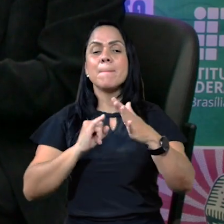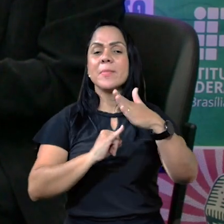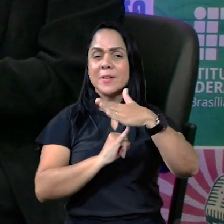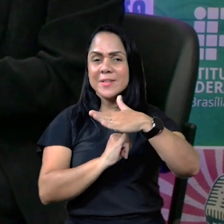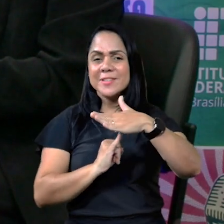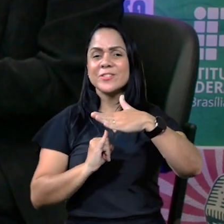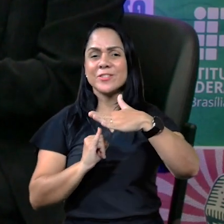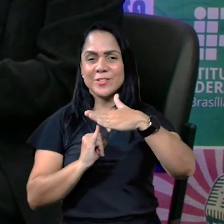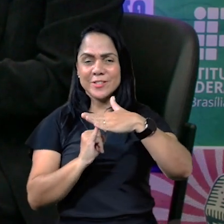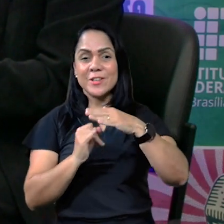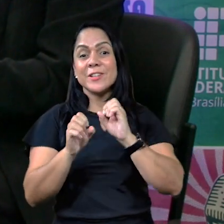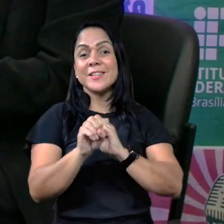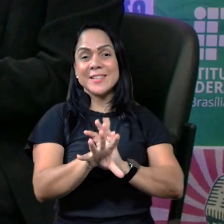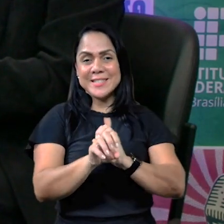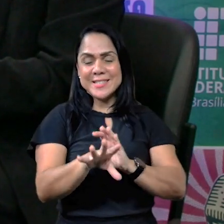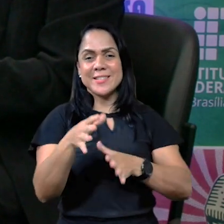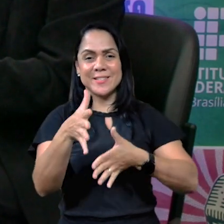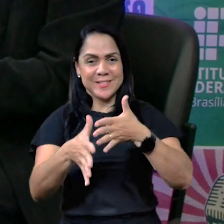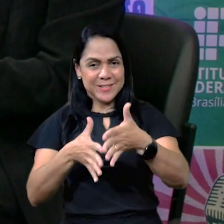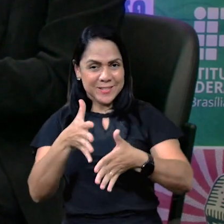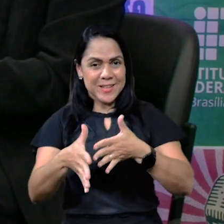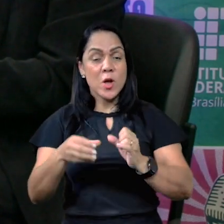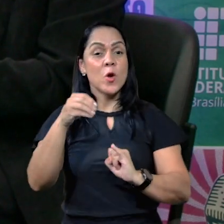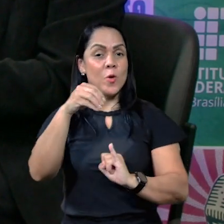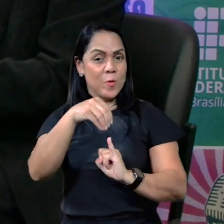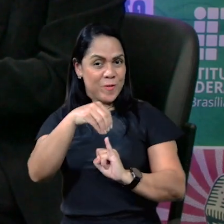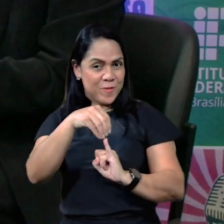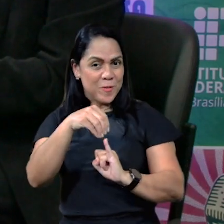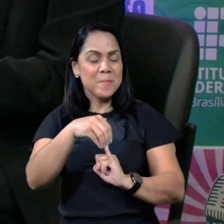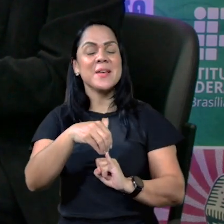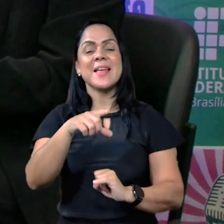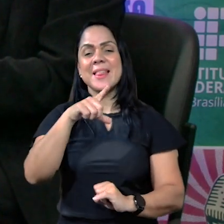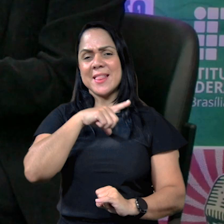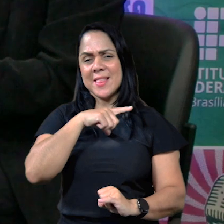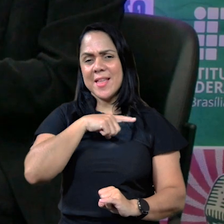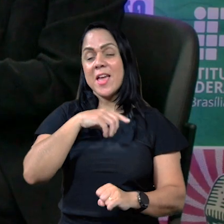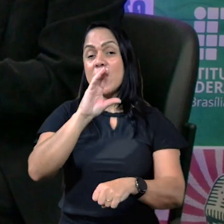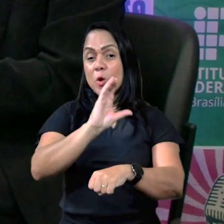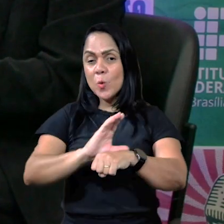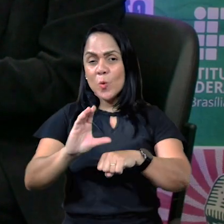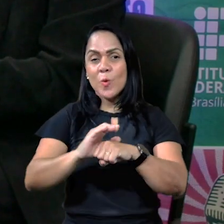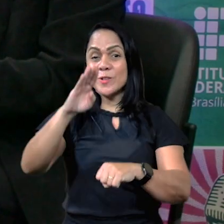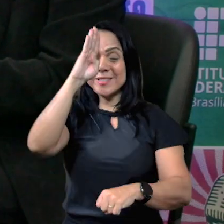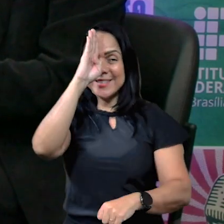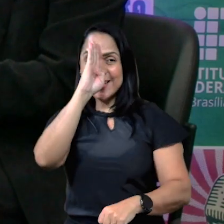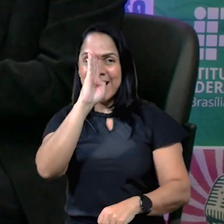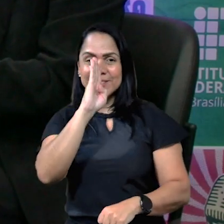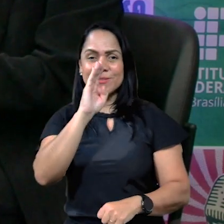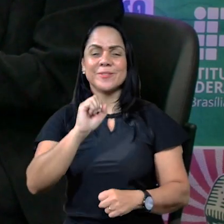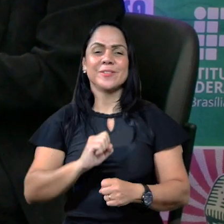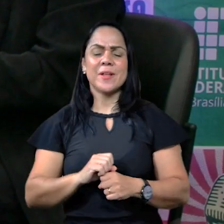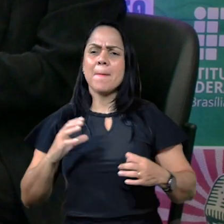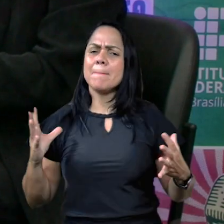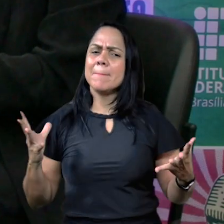São instituições que ensinam. Inclusive, o IFB tem curso de Libras gratuito. O pessoal tem que aproveitar. Isso